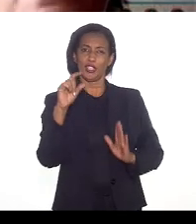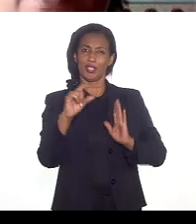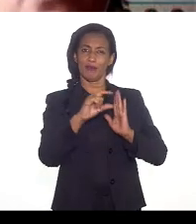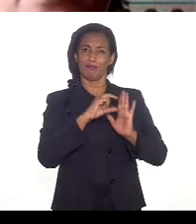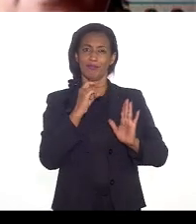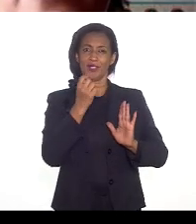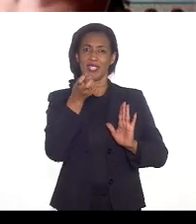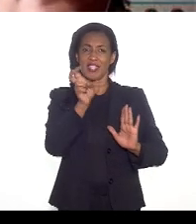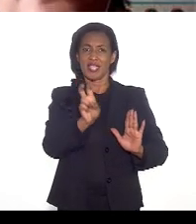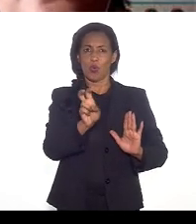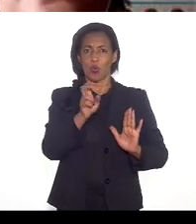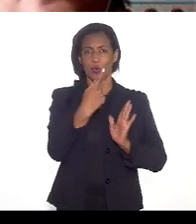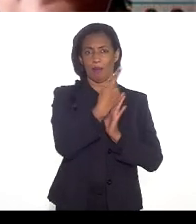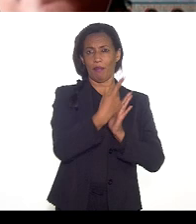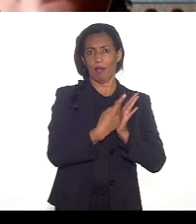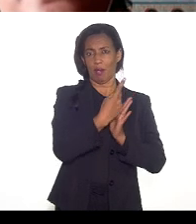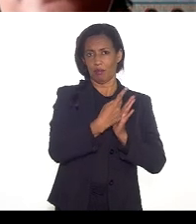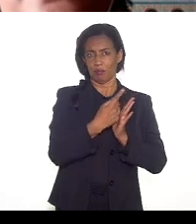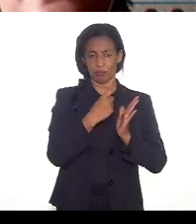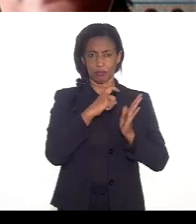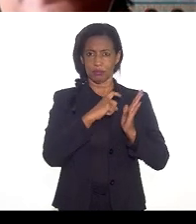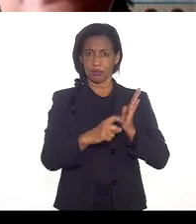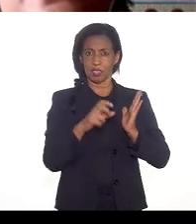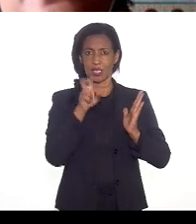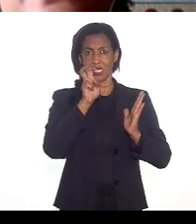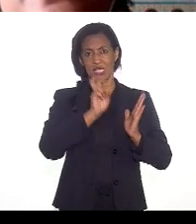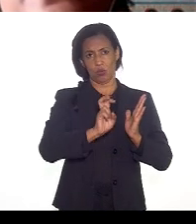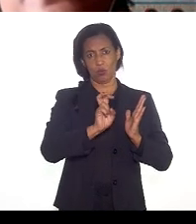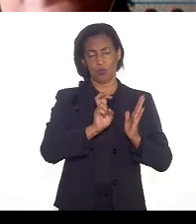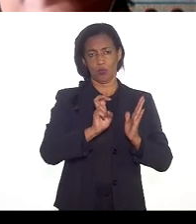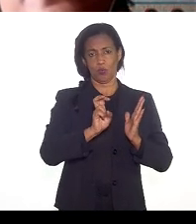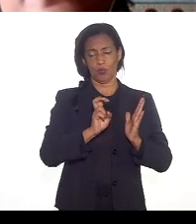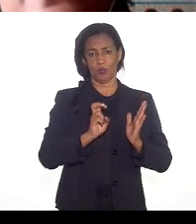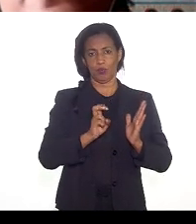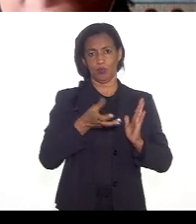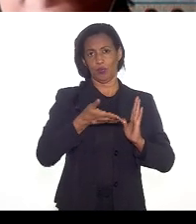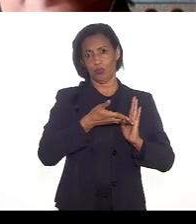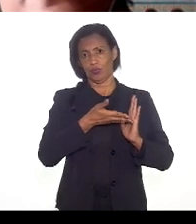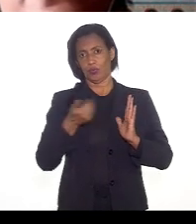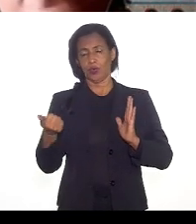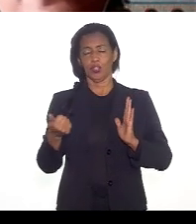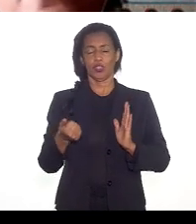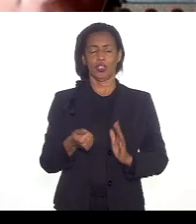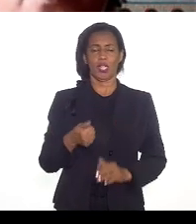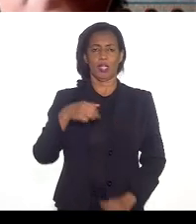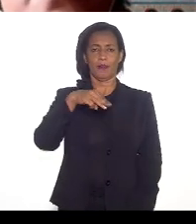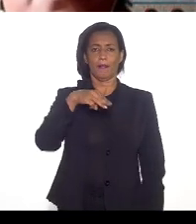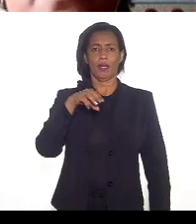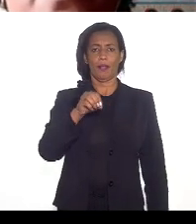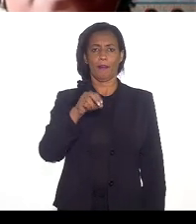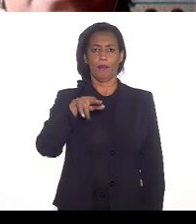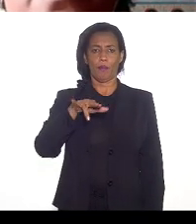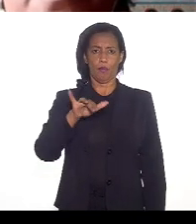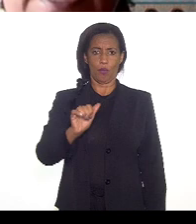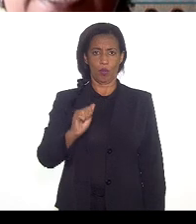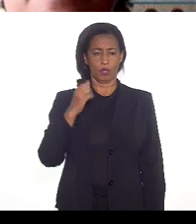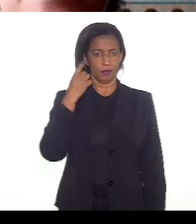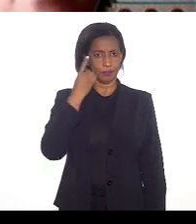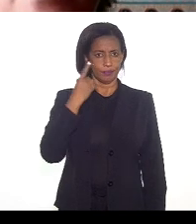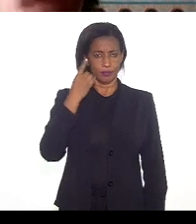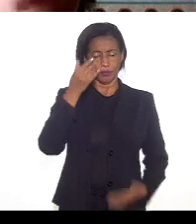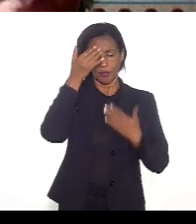da pauta. O item 5 da pauta, retirado, pedido de vista, deputada Mônica Francisco.